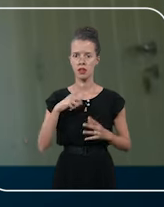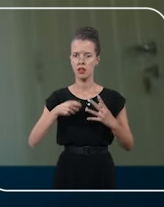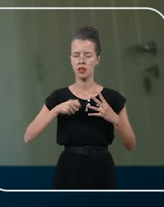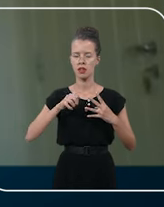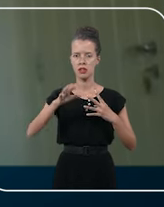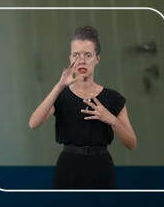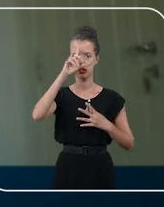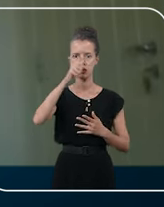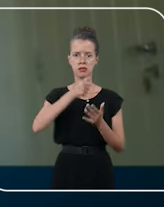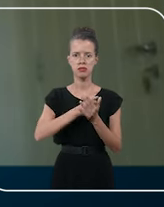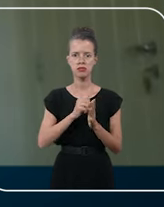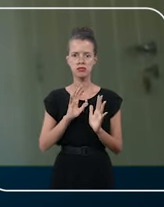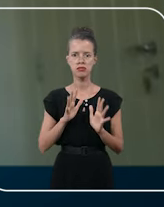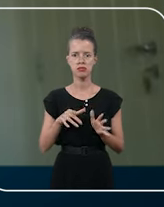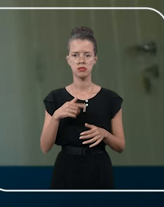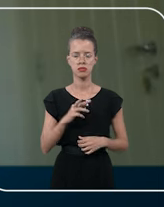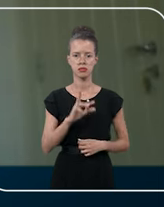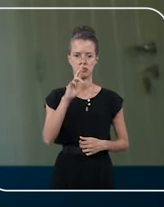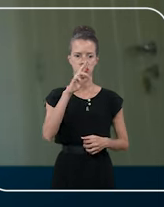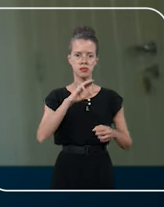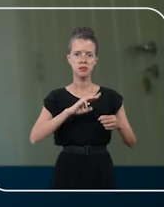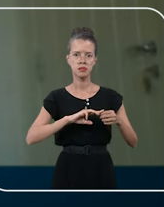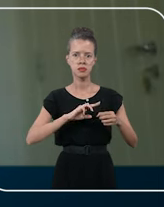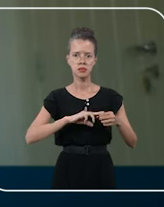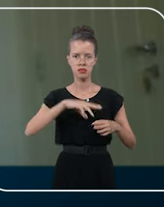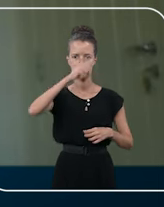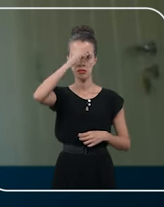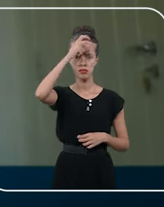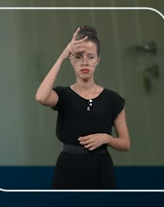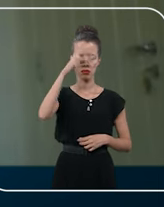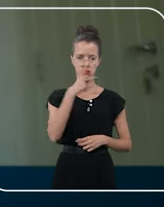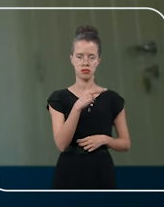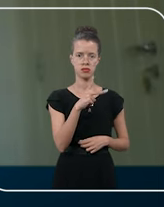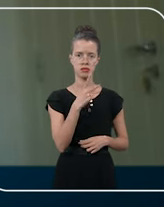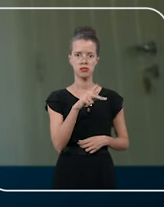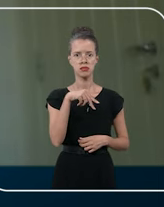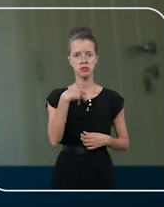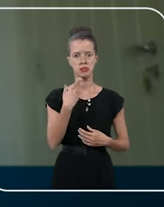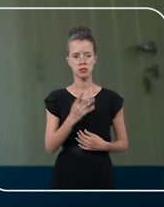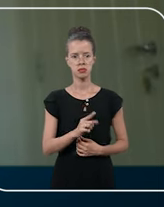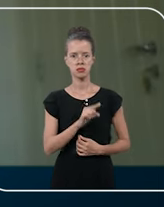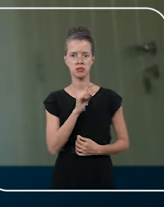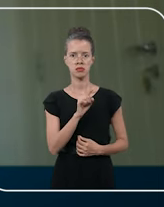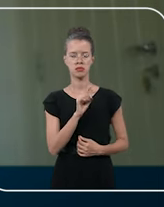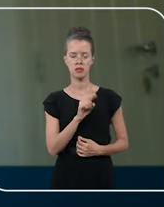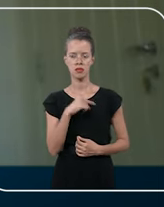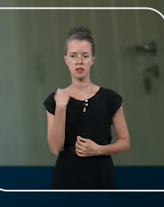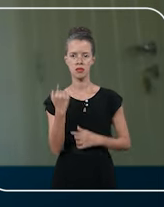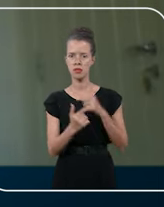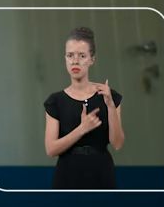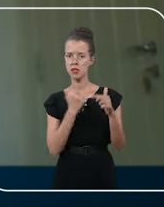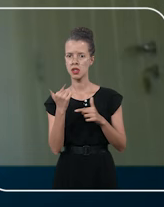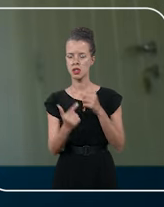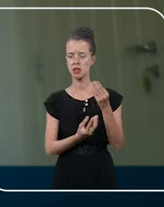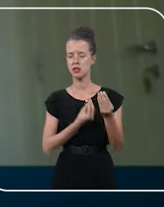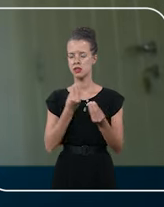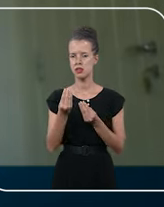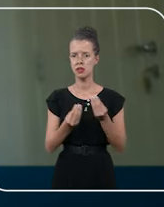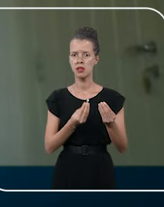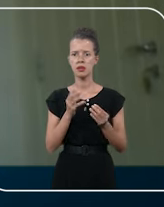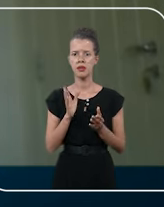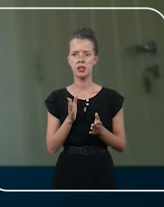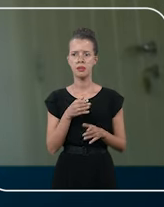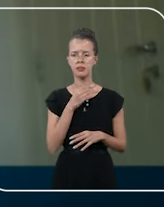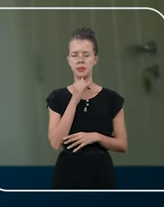responsabilidade é do município. E, por ser do município, nós vamos tratar aí da questão seguindo